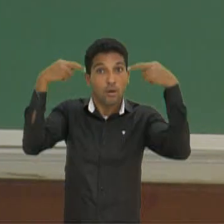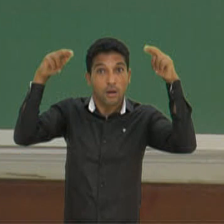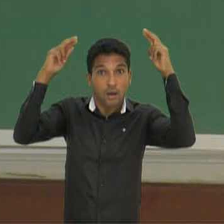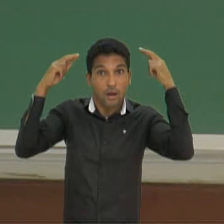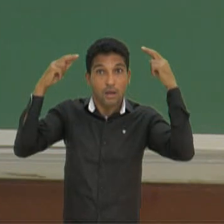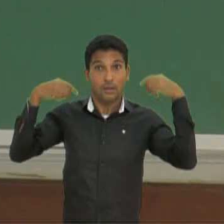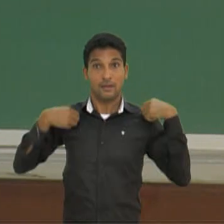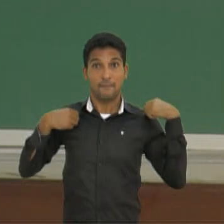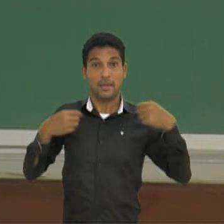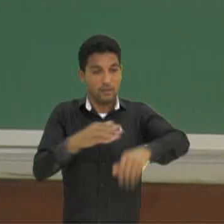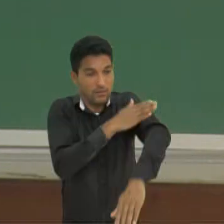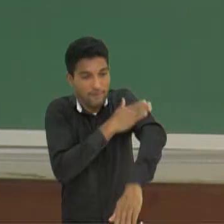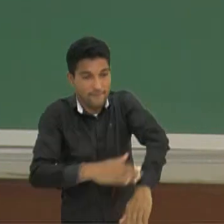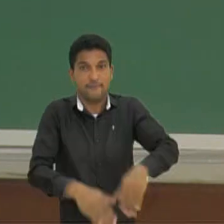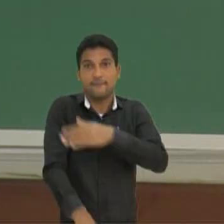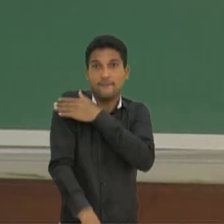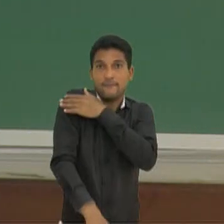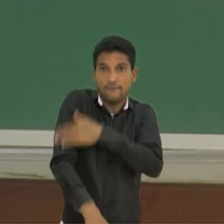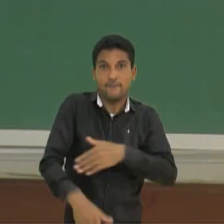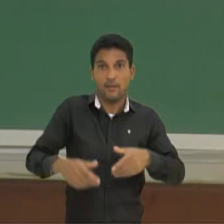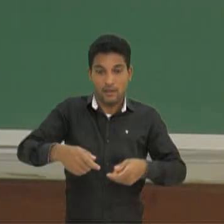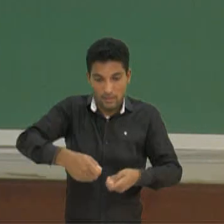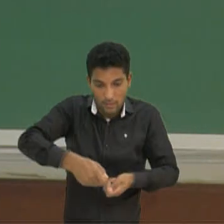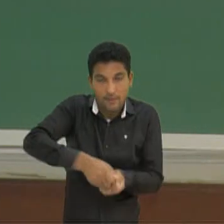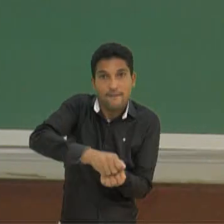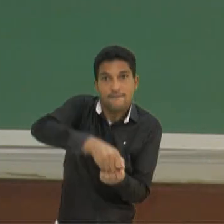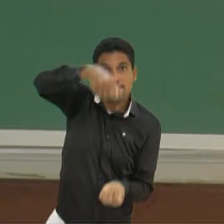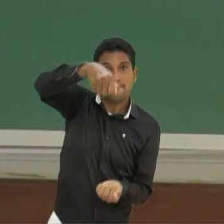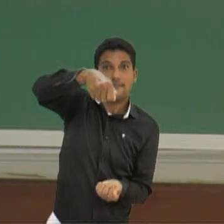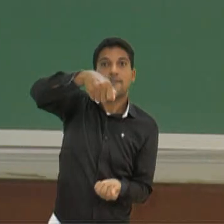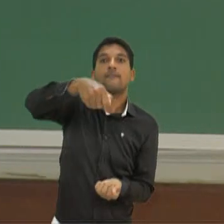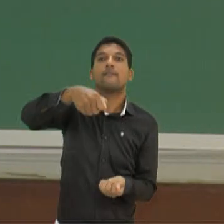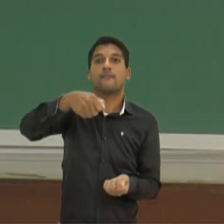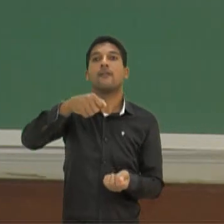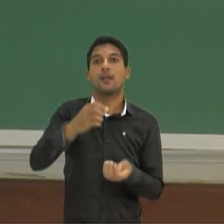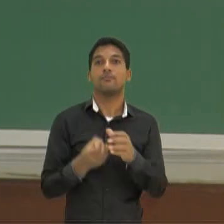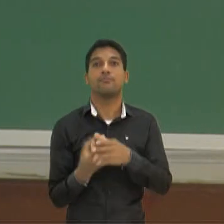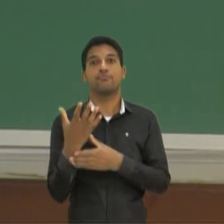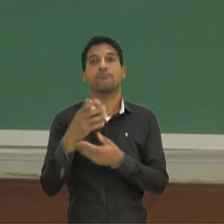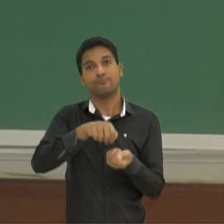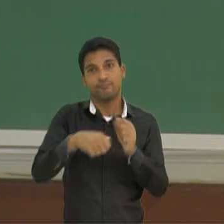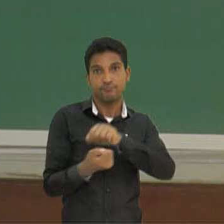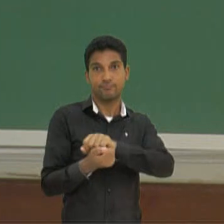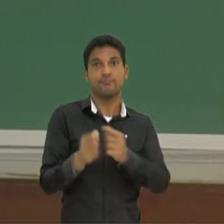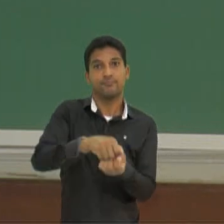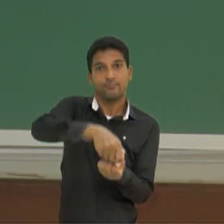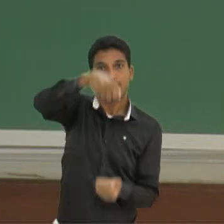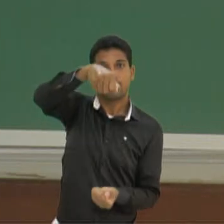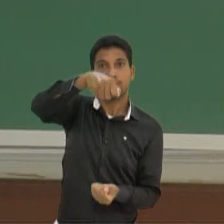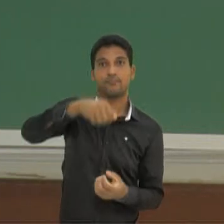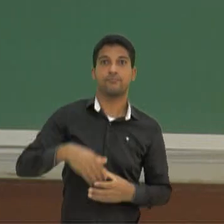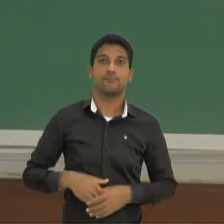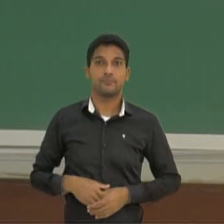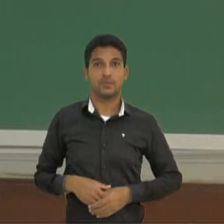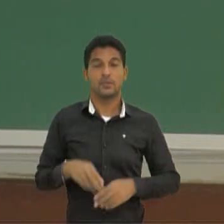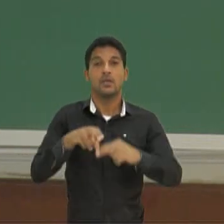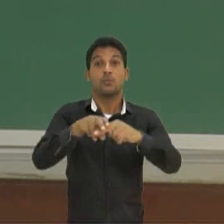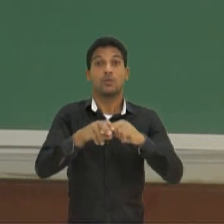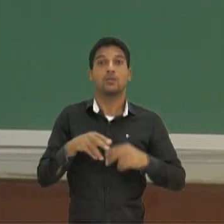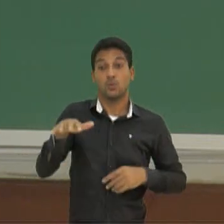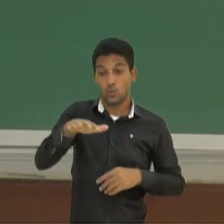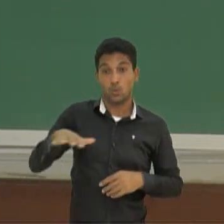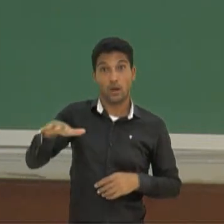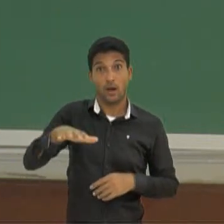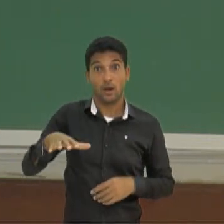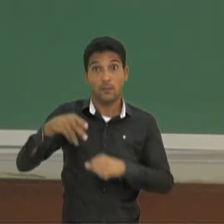a gente tem essa curiosidade, né? Em uma região da Turquia chamada de Pérgamo. Então, eles pegaram a palavra Pérgamo, que é o nome dessa